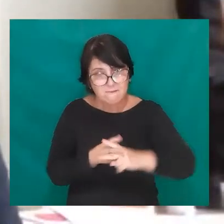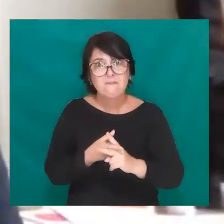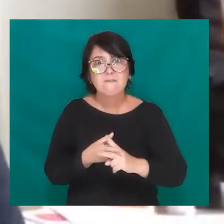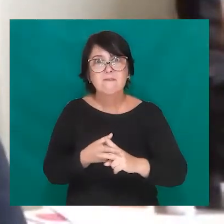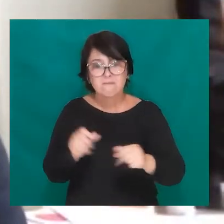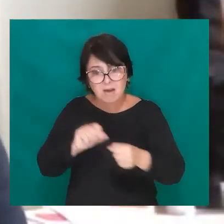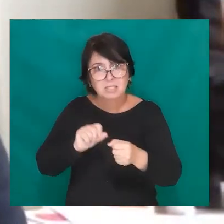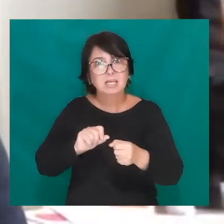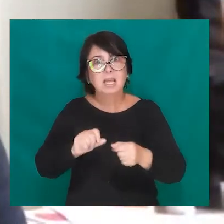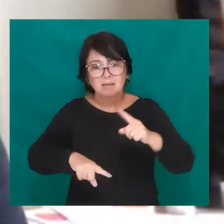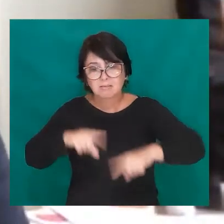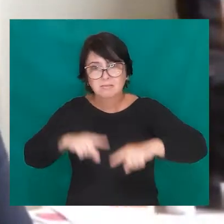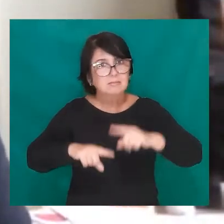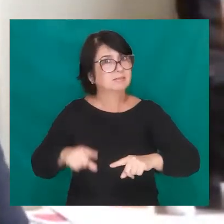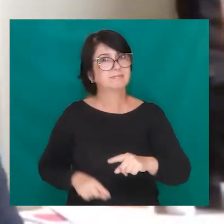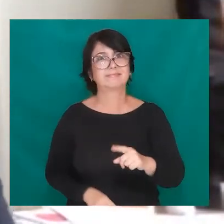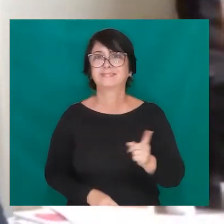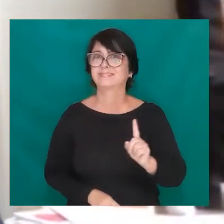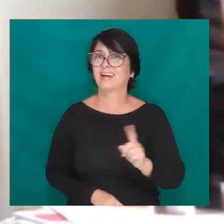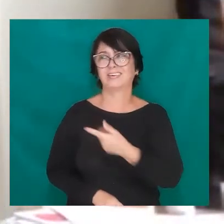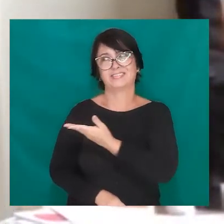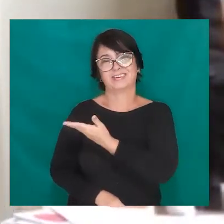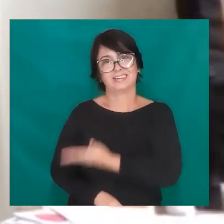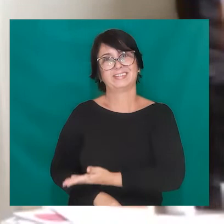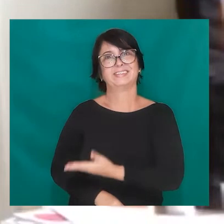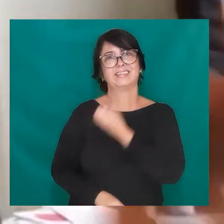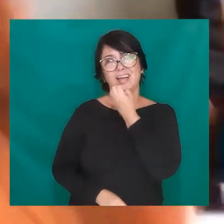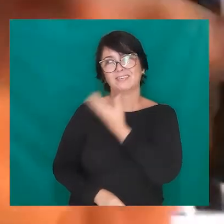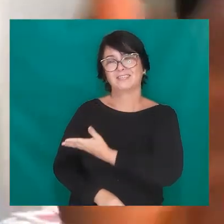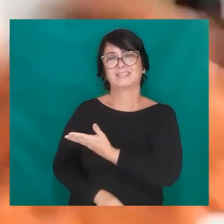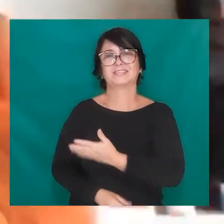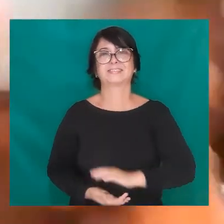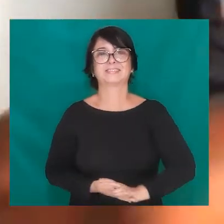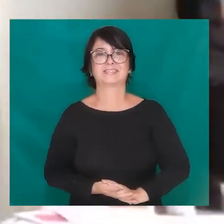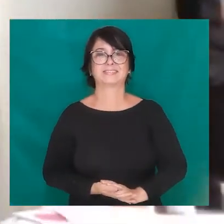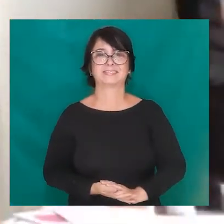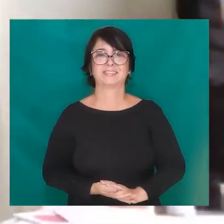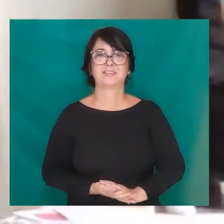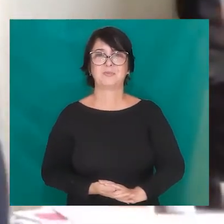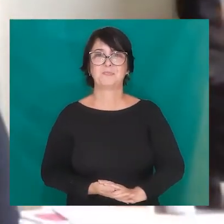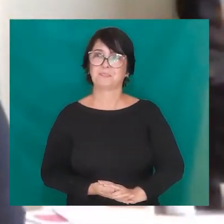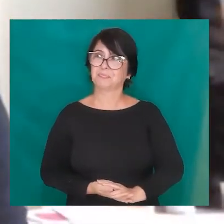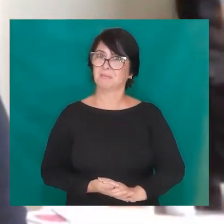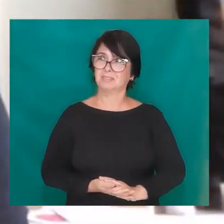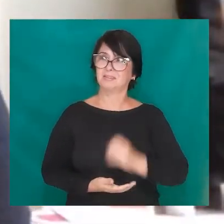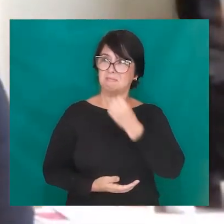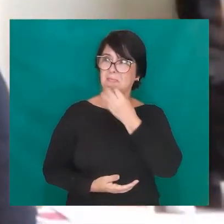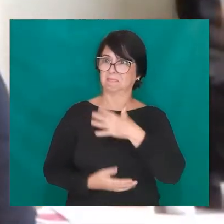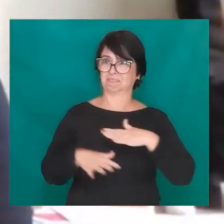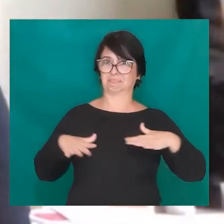mas já pensei nisso também, entendeu? A gente tem um leque bem variado,